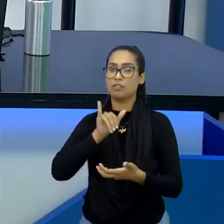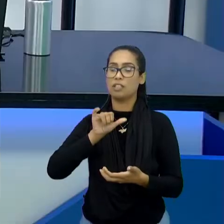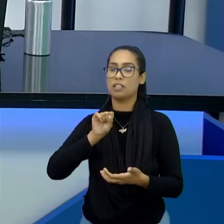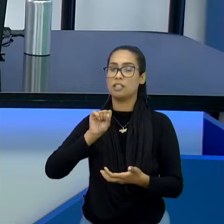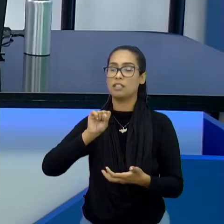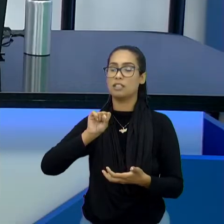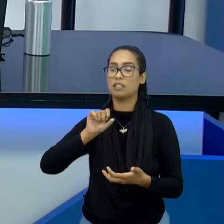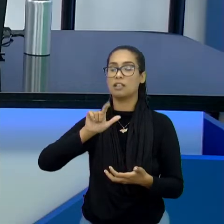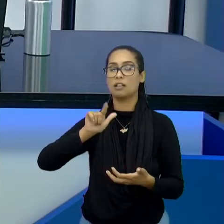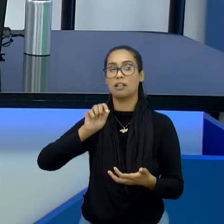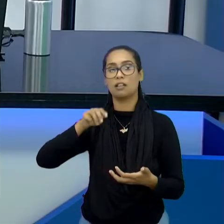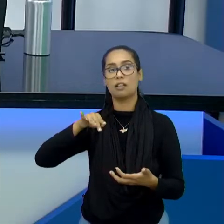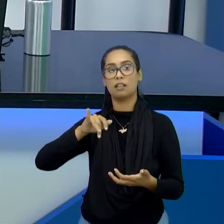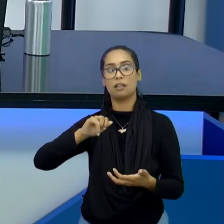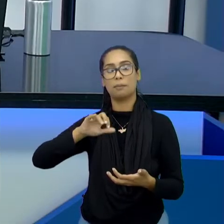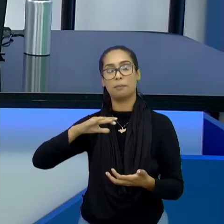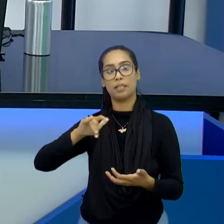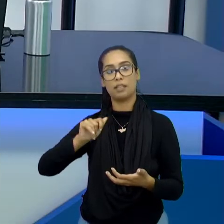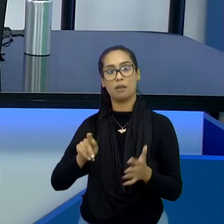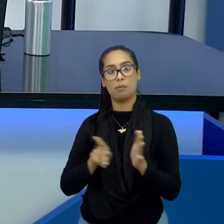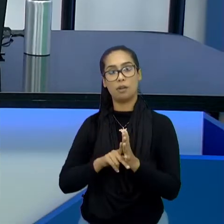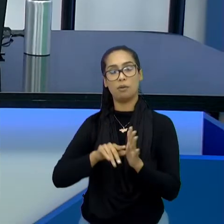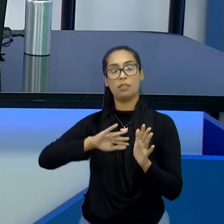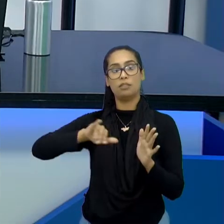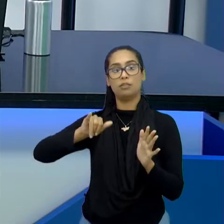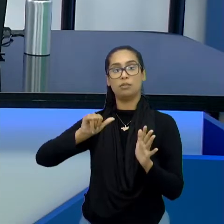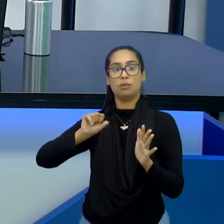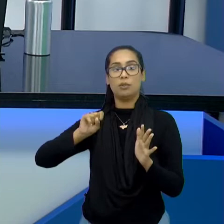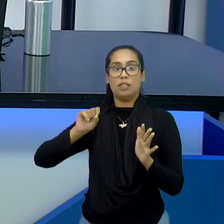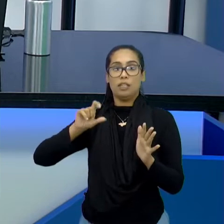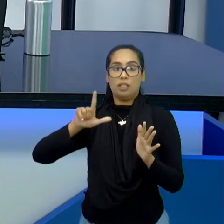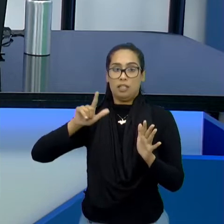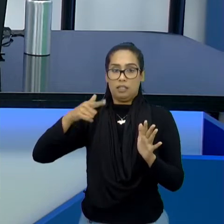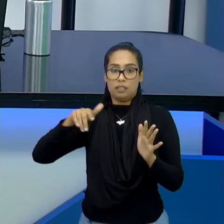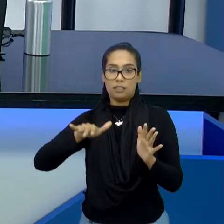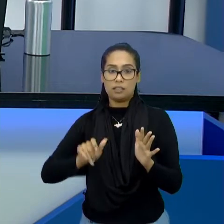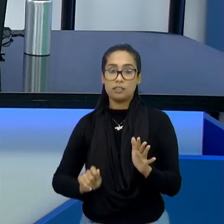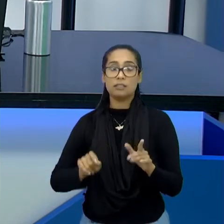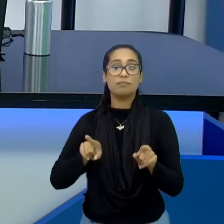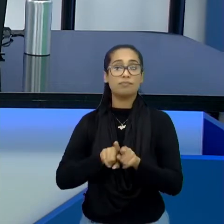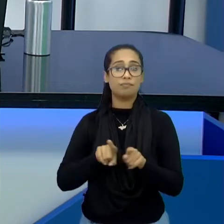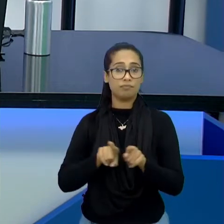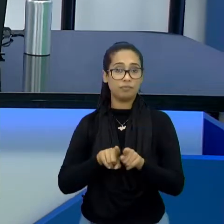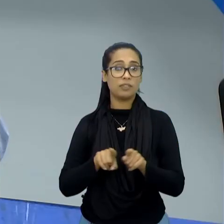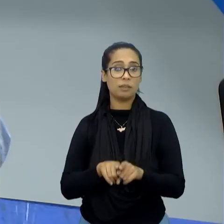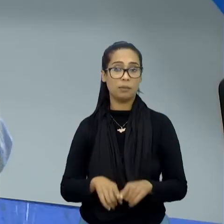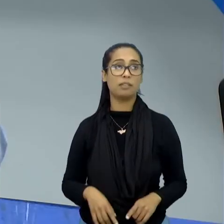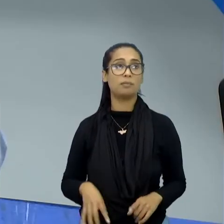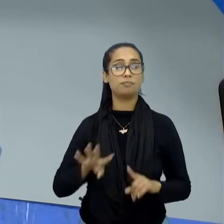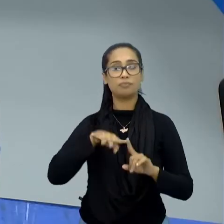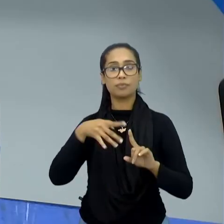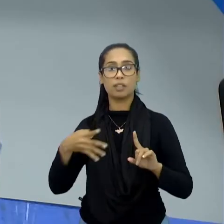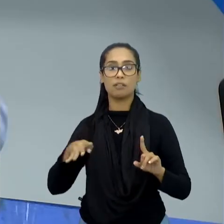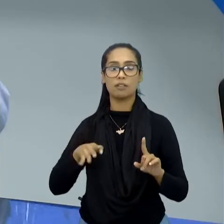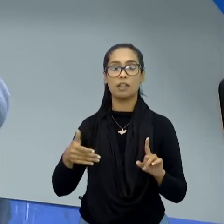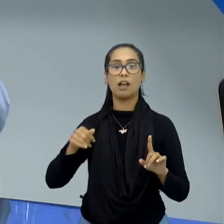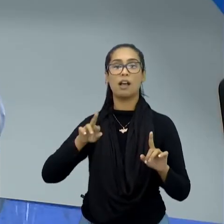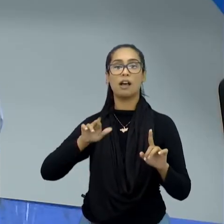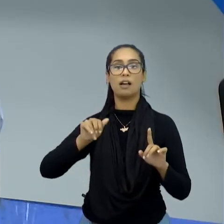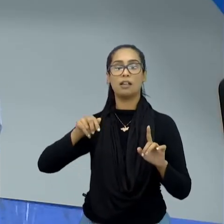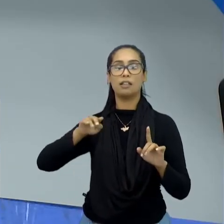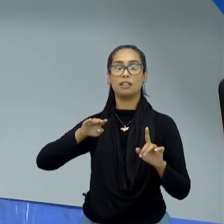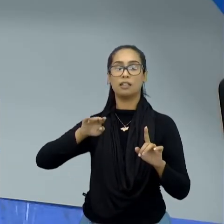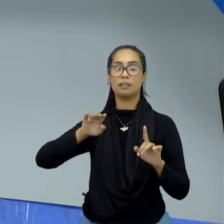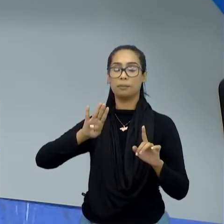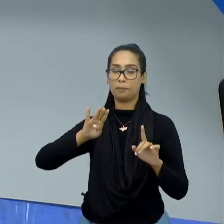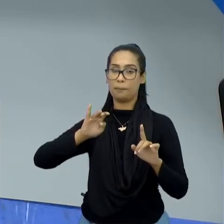do Irã e a Primavera Árabe, que a gente teve de forma bastante recente. Então, isso é uma coisa muito curiosa. Esse